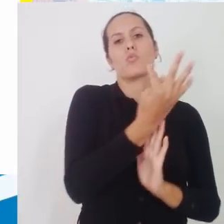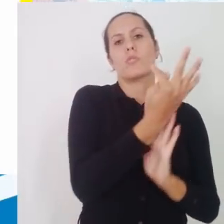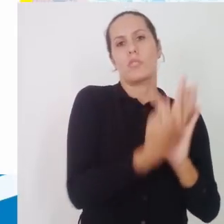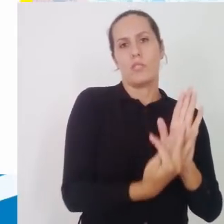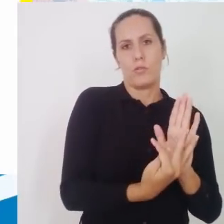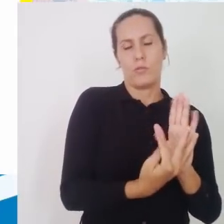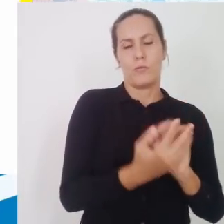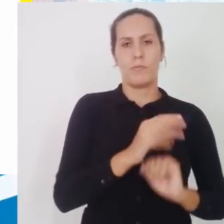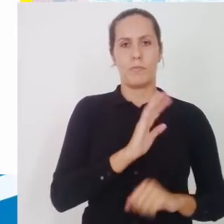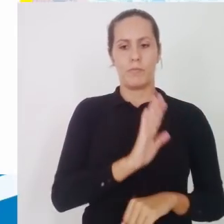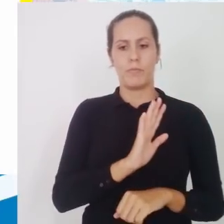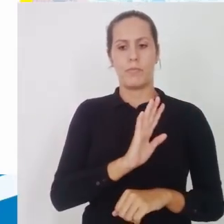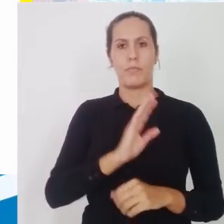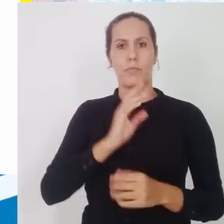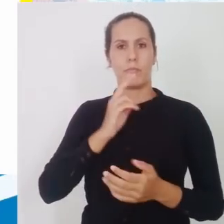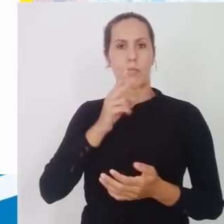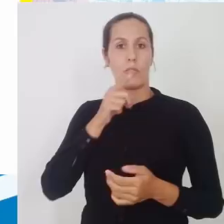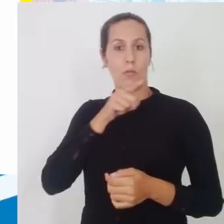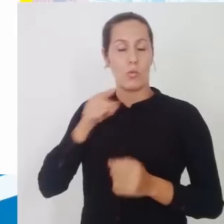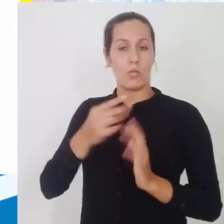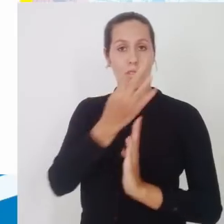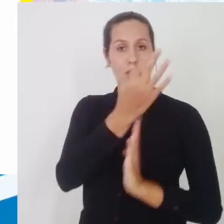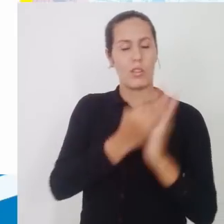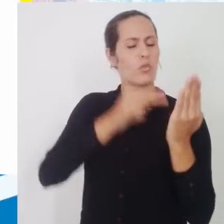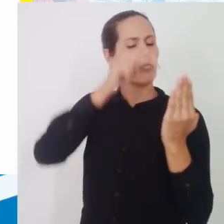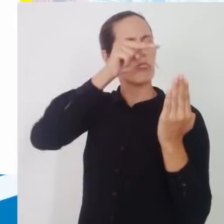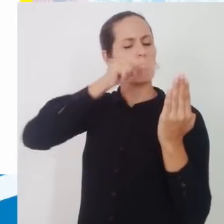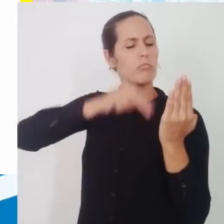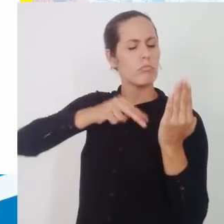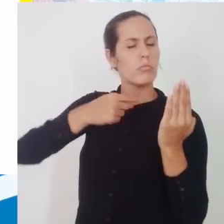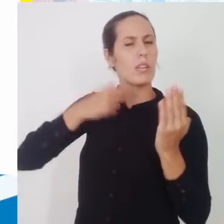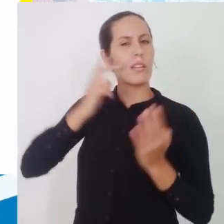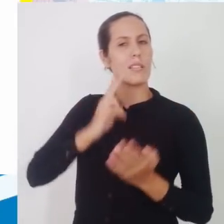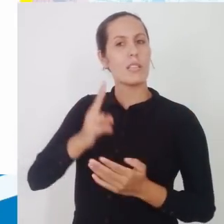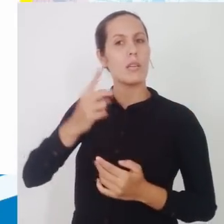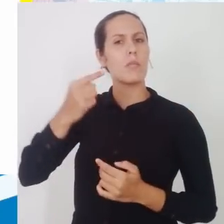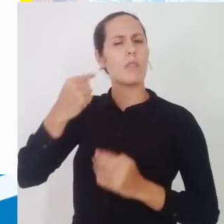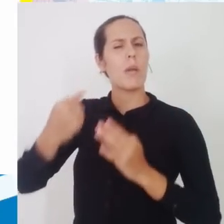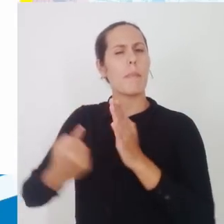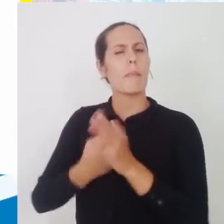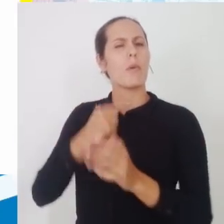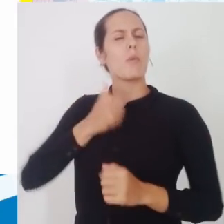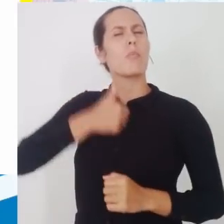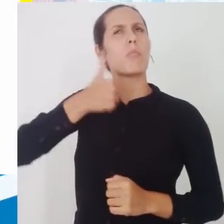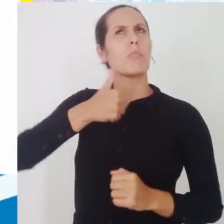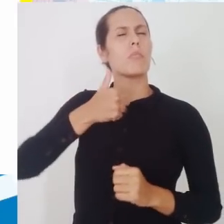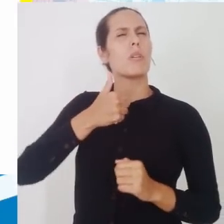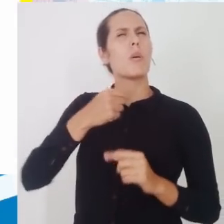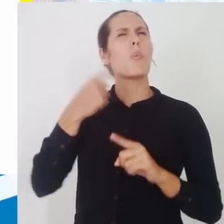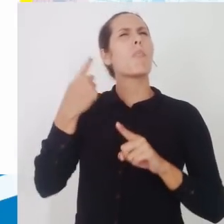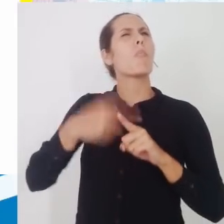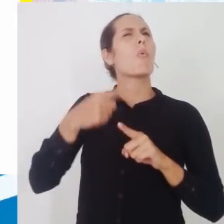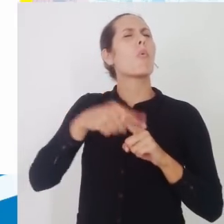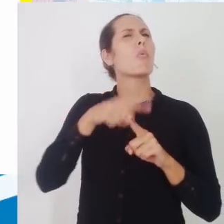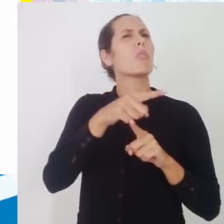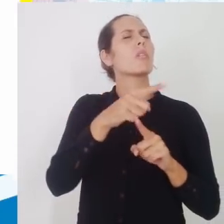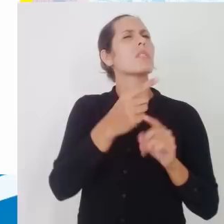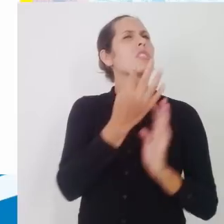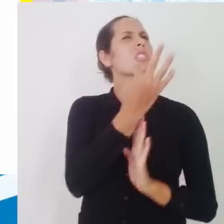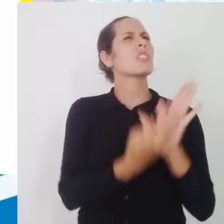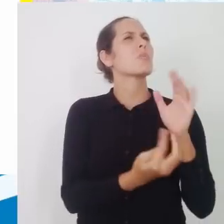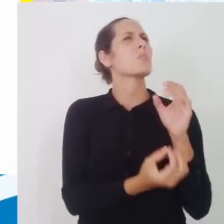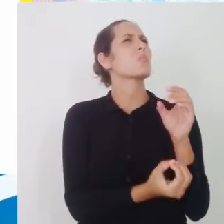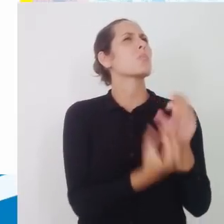se perguntar por que este texto foi produzido. Qual é a finalidade desse texto? Por que a